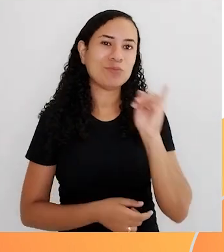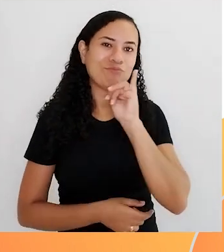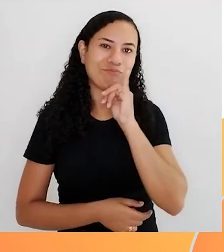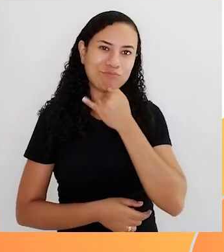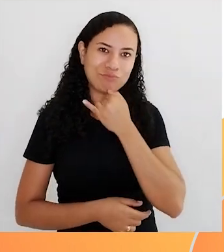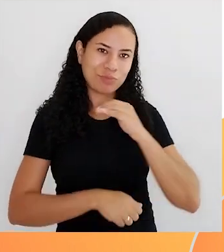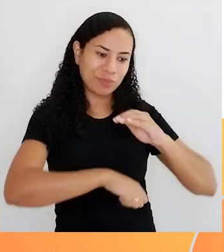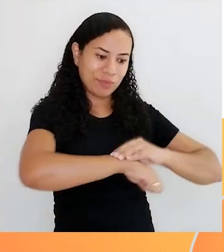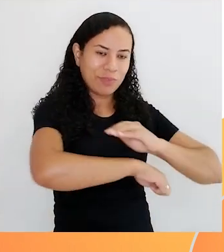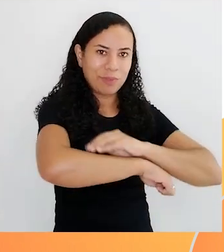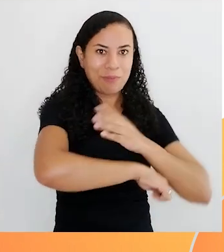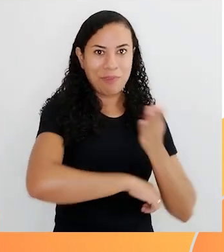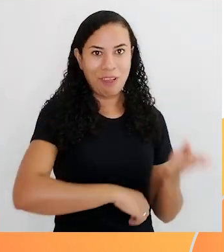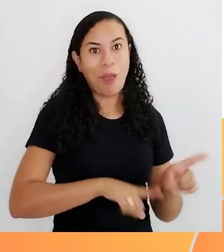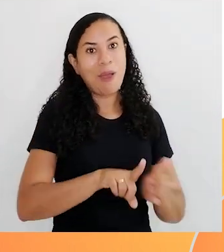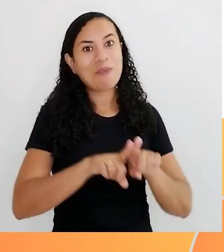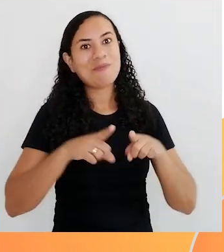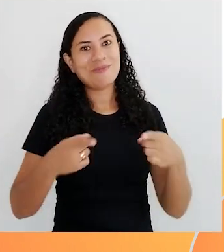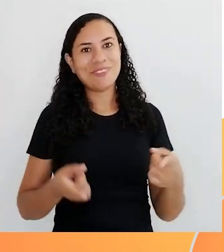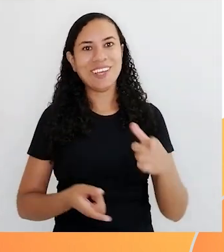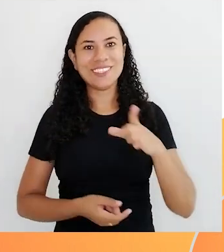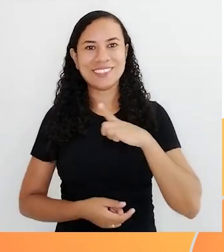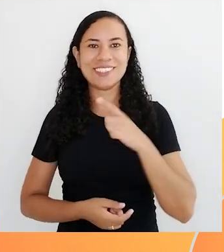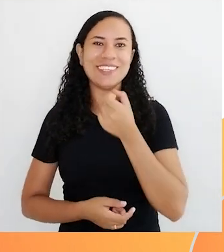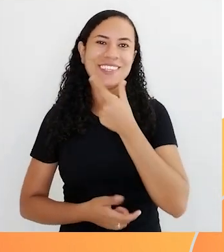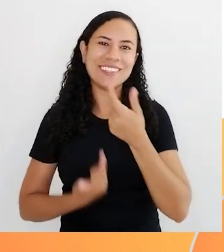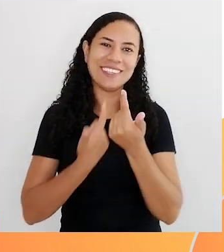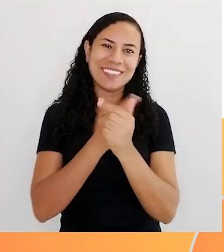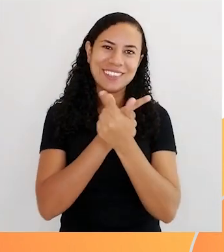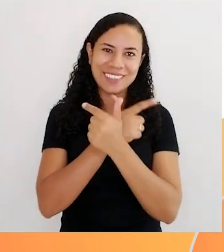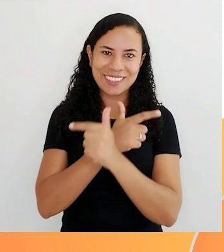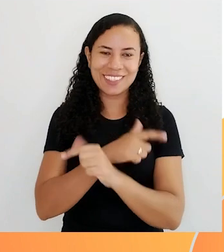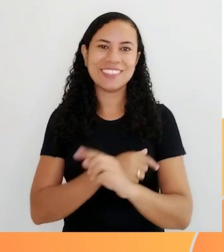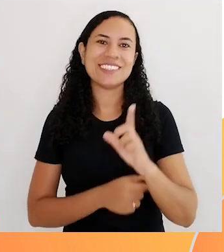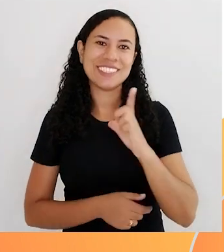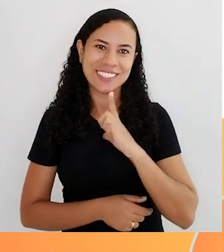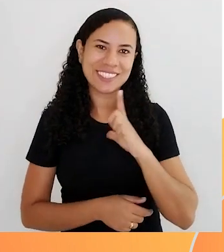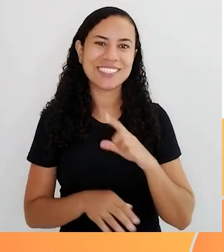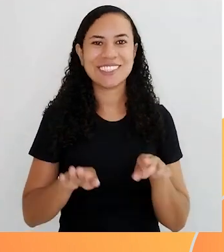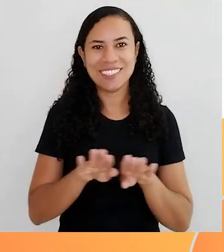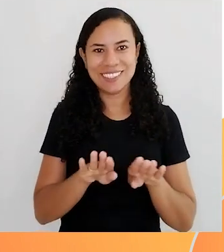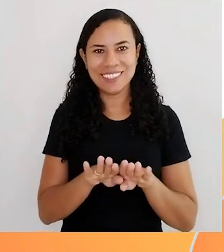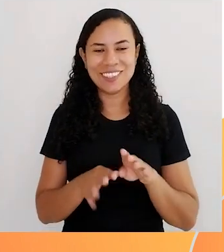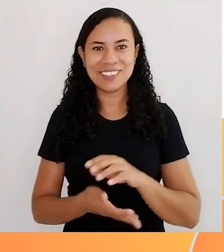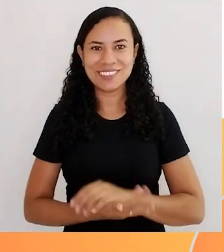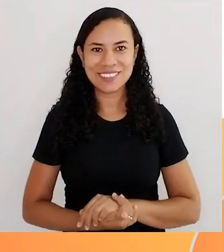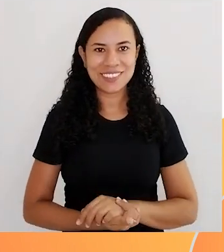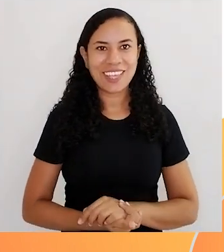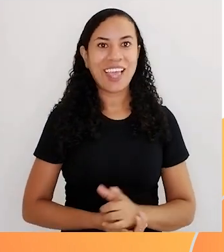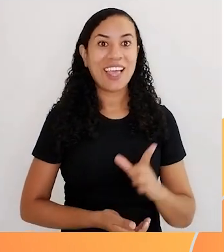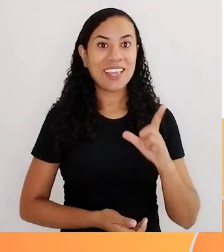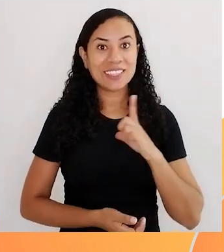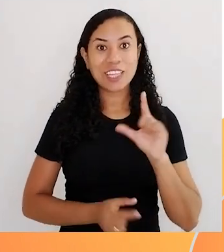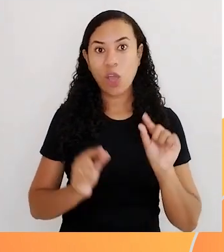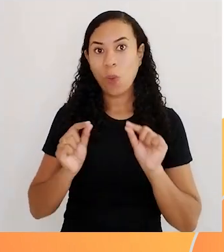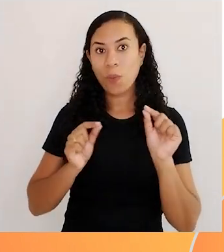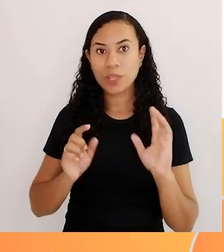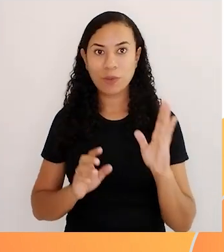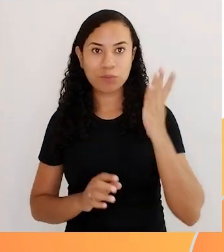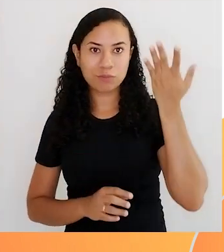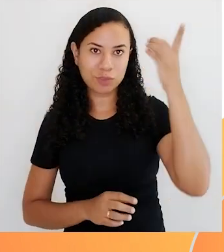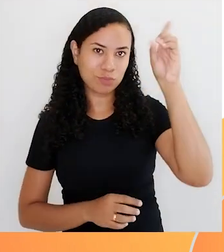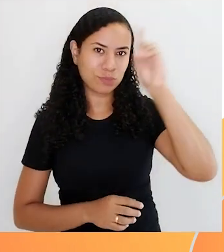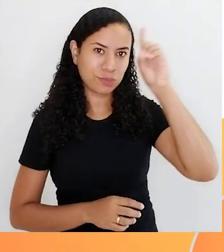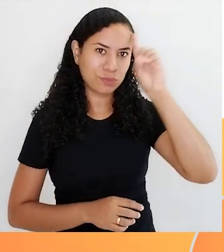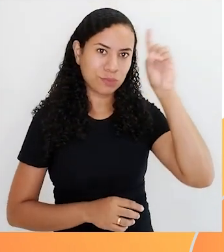de graça, de comédia, do riso. Temos um fato do dia a dia, ele se